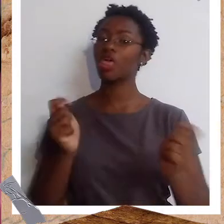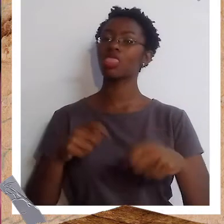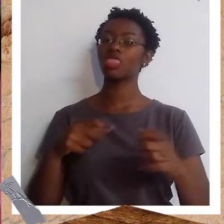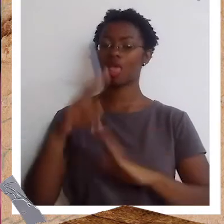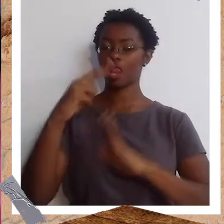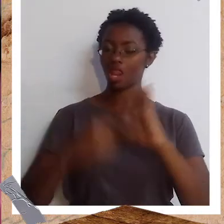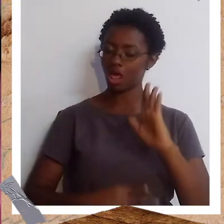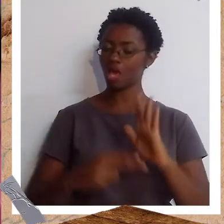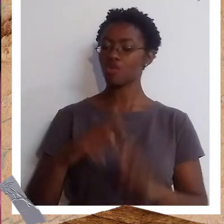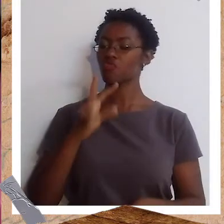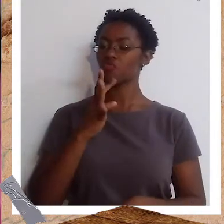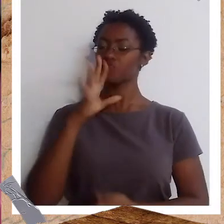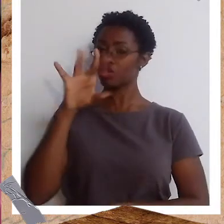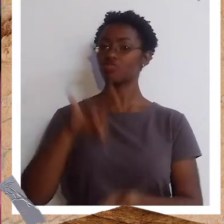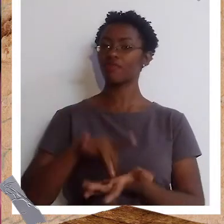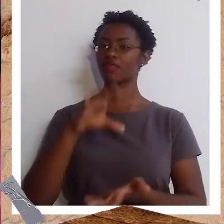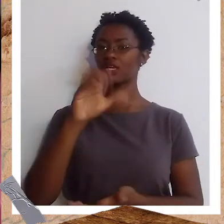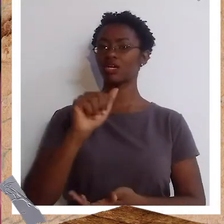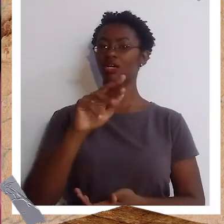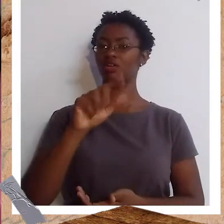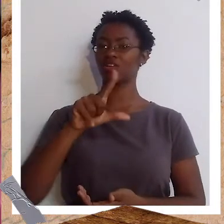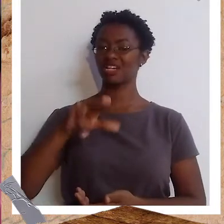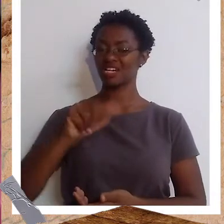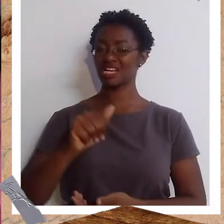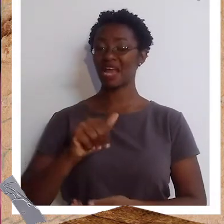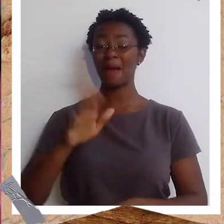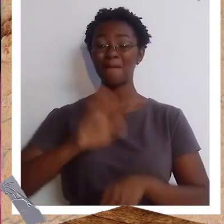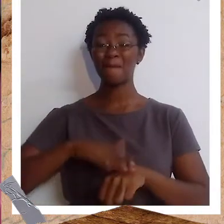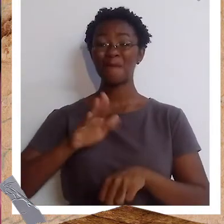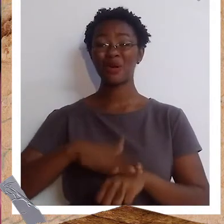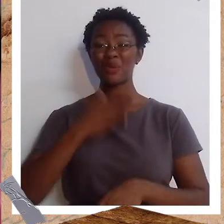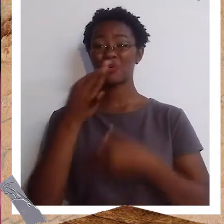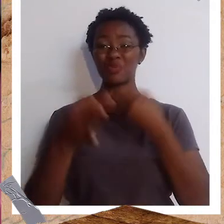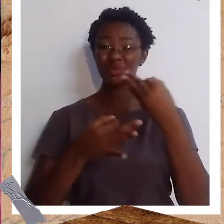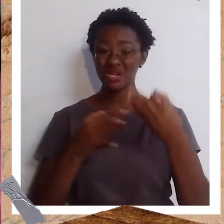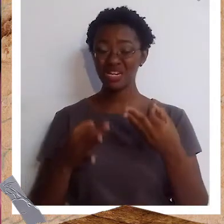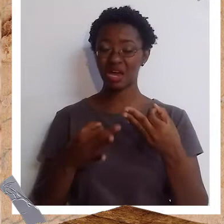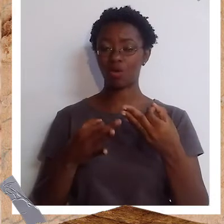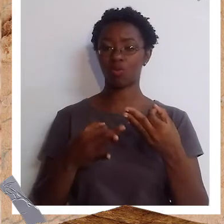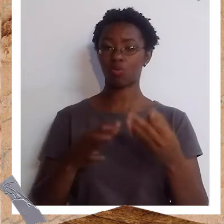a Carolina em suas próprias palavras, na completude do seu texto.